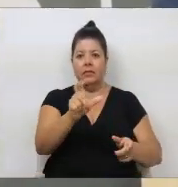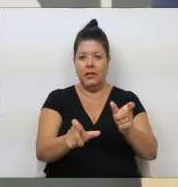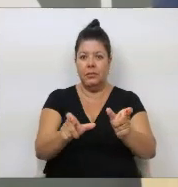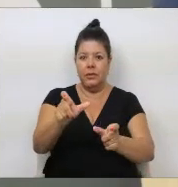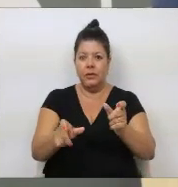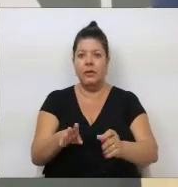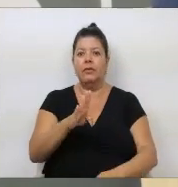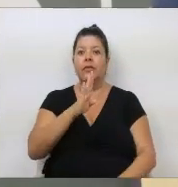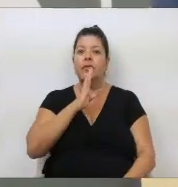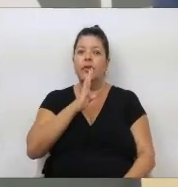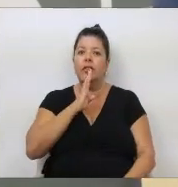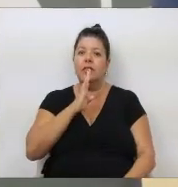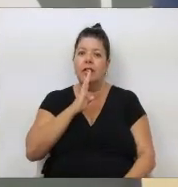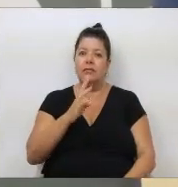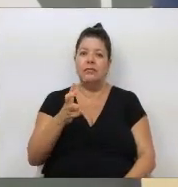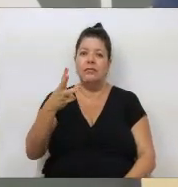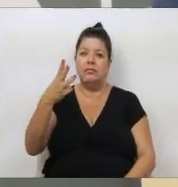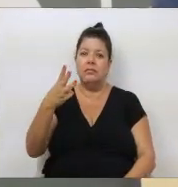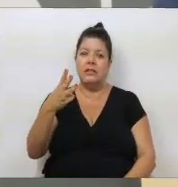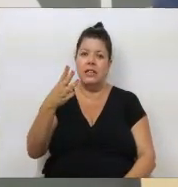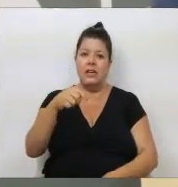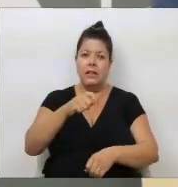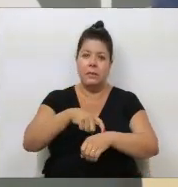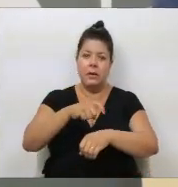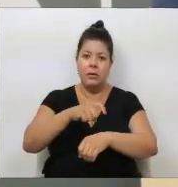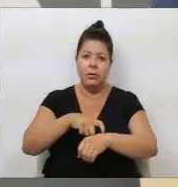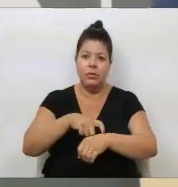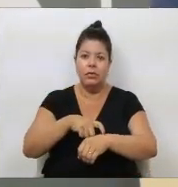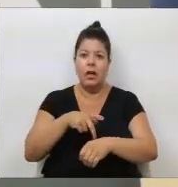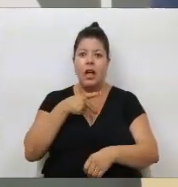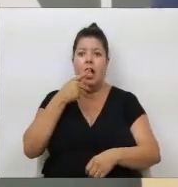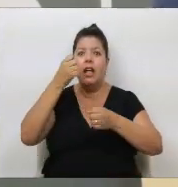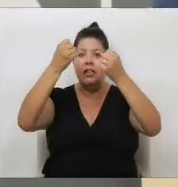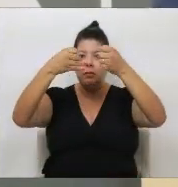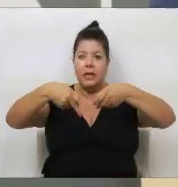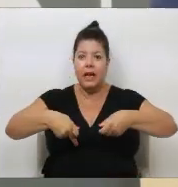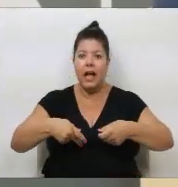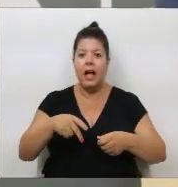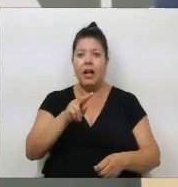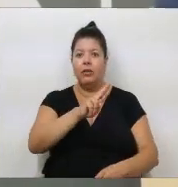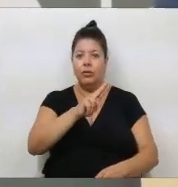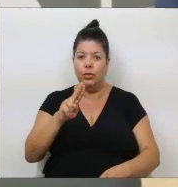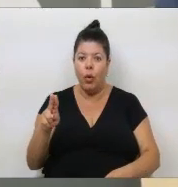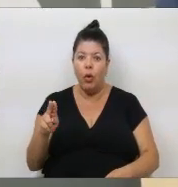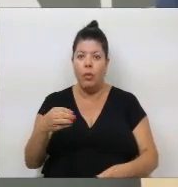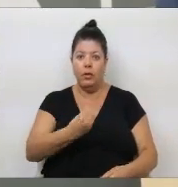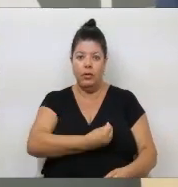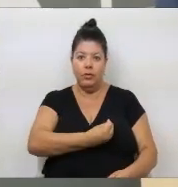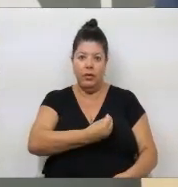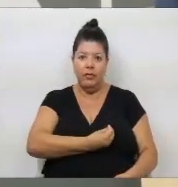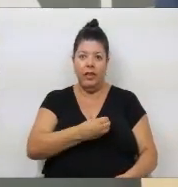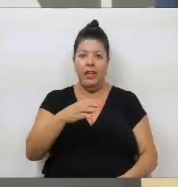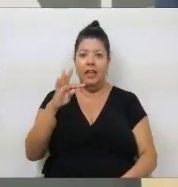conhece, em 3 minutos, né, falar um pouco quem é a Tânia Ferreira, até mesmo um pouco da